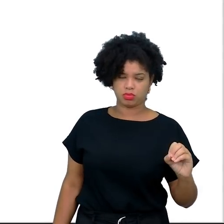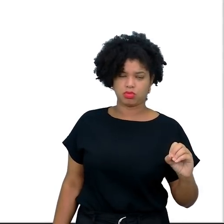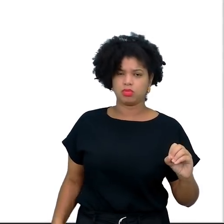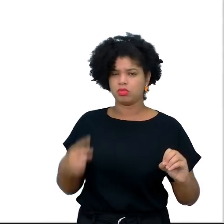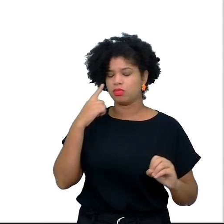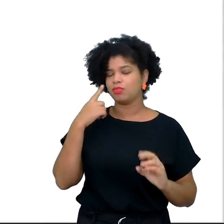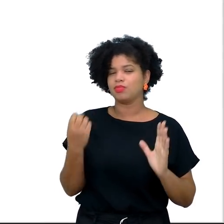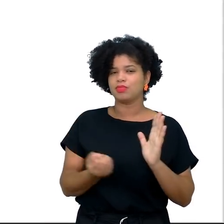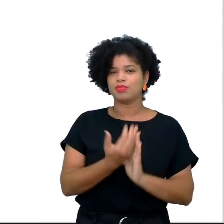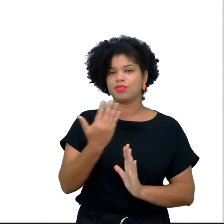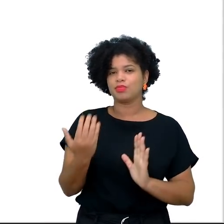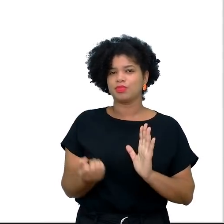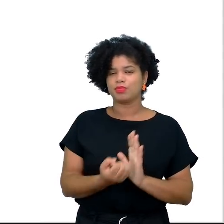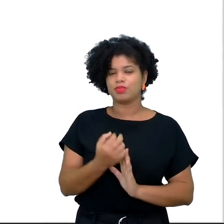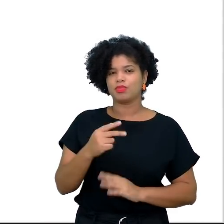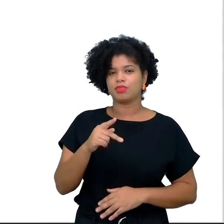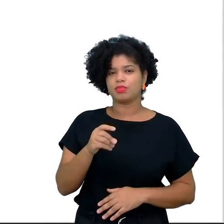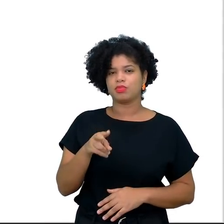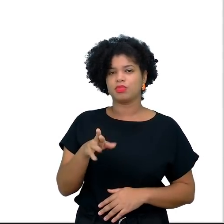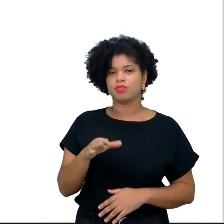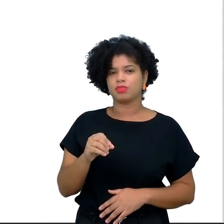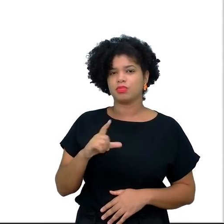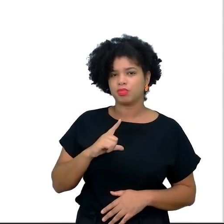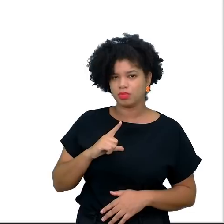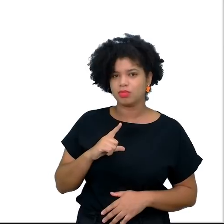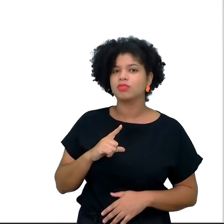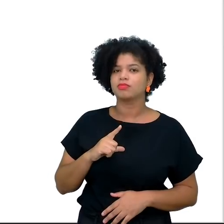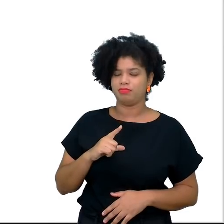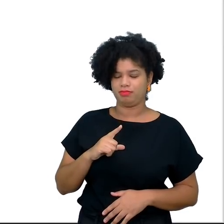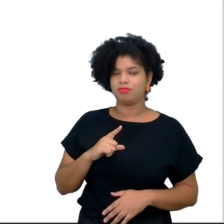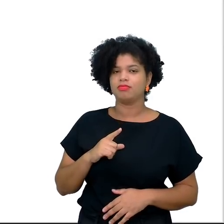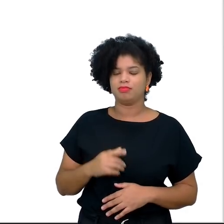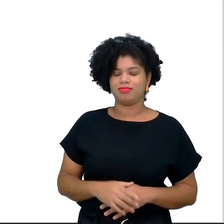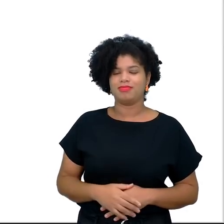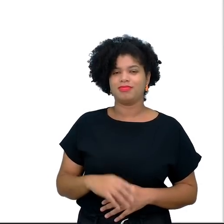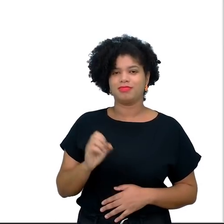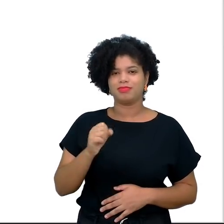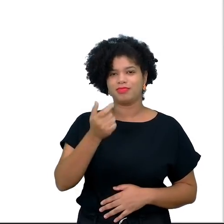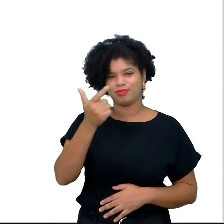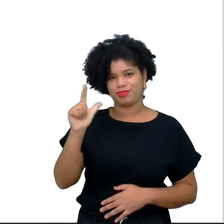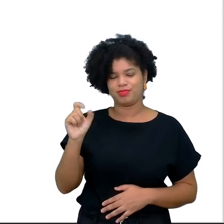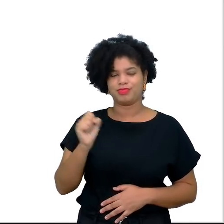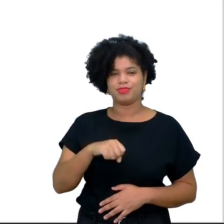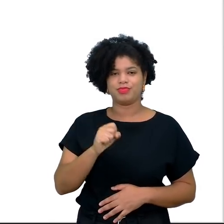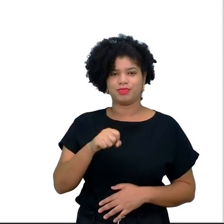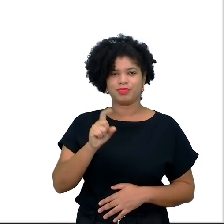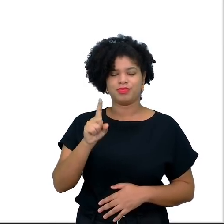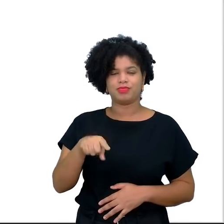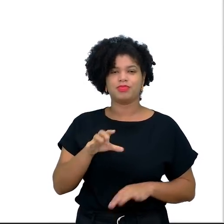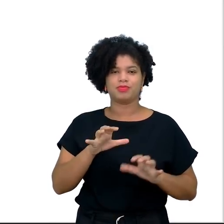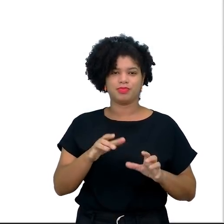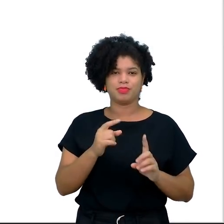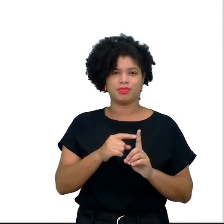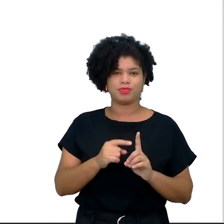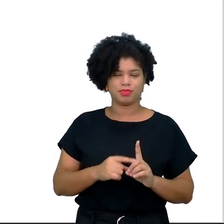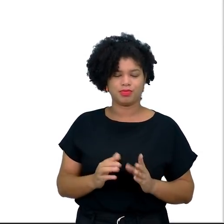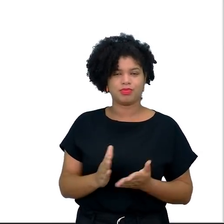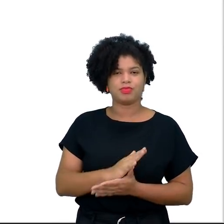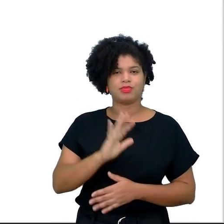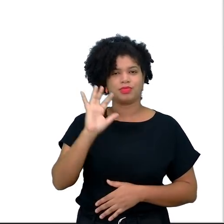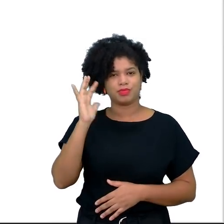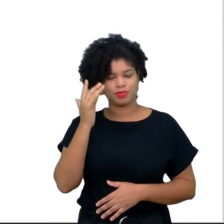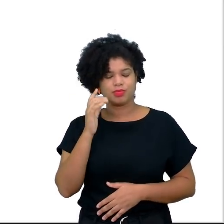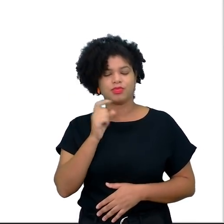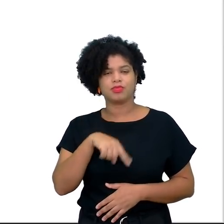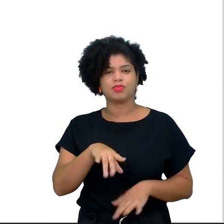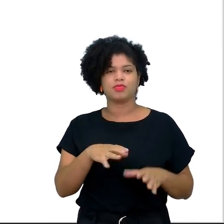quantas figurinhas tem Pedro? Então, ele pede a outra parte, e é justamente esse tipo de situação